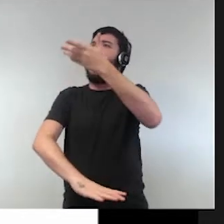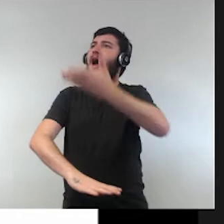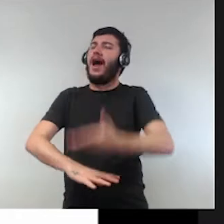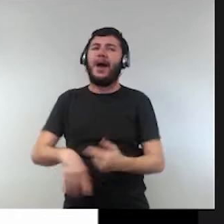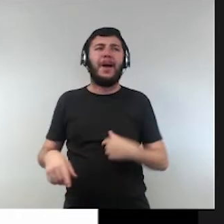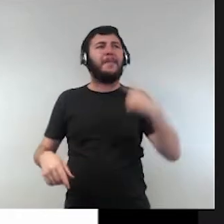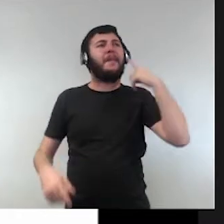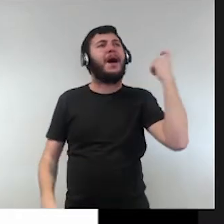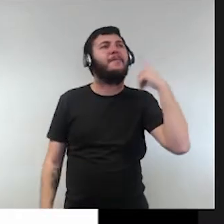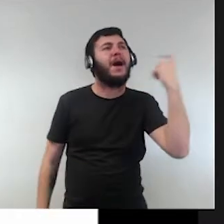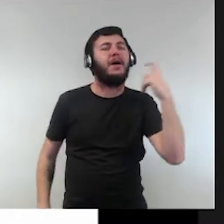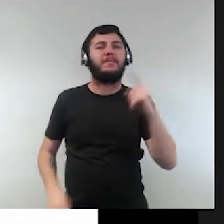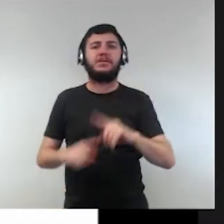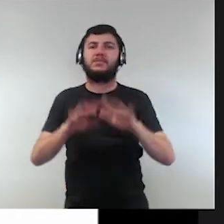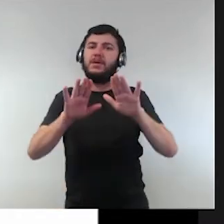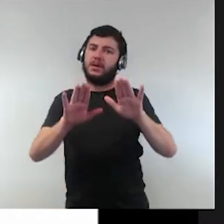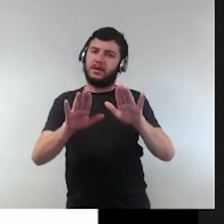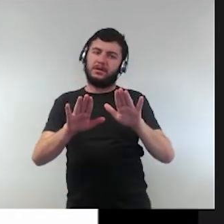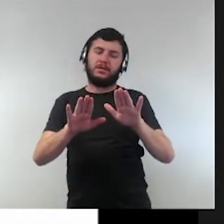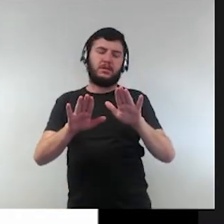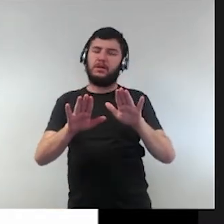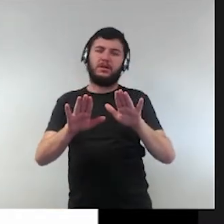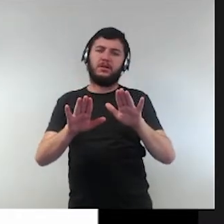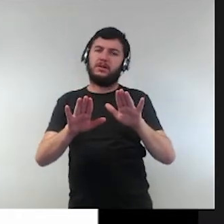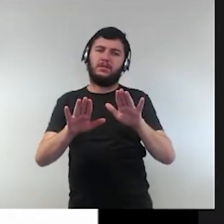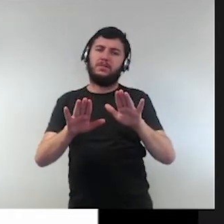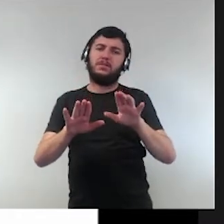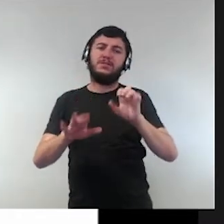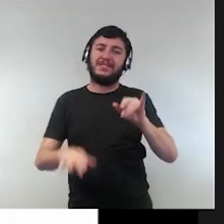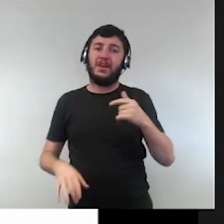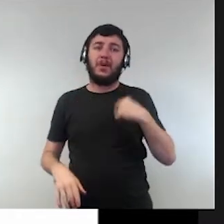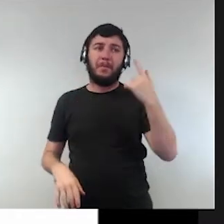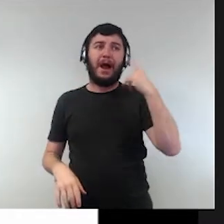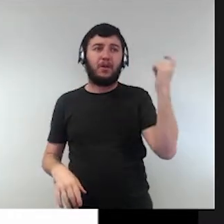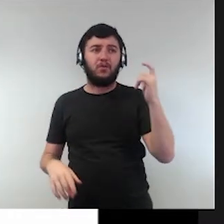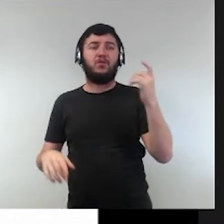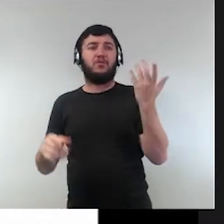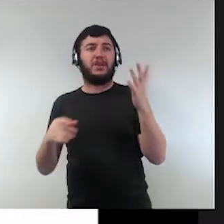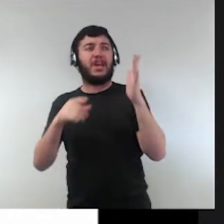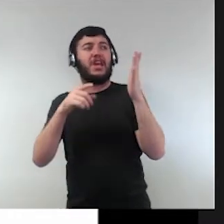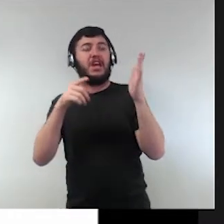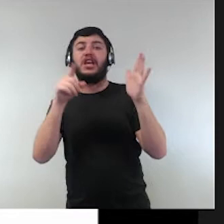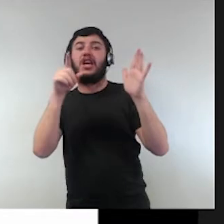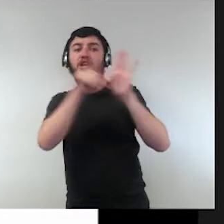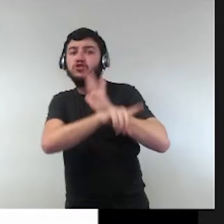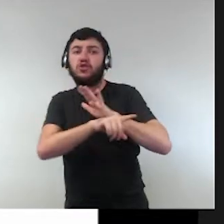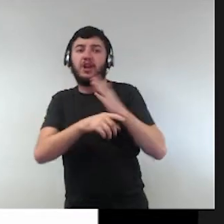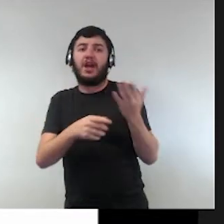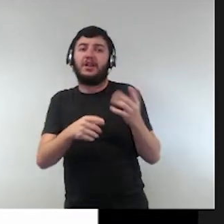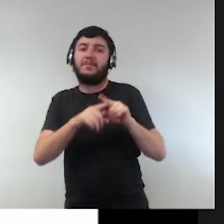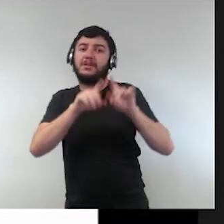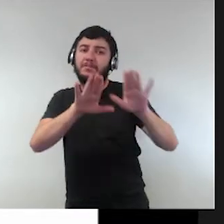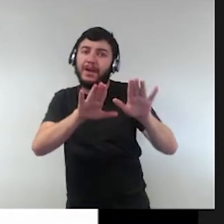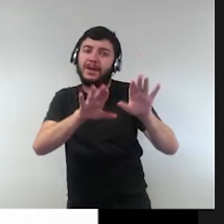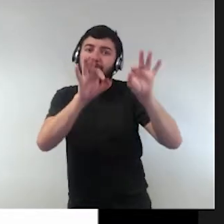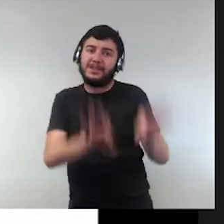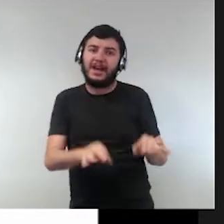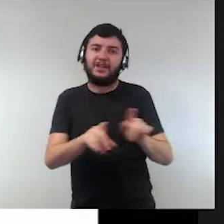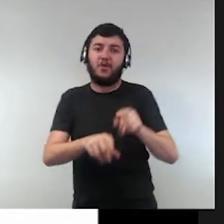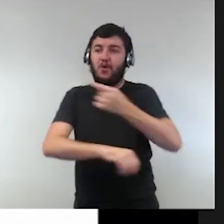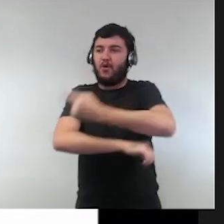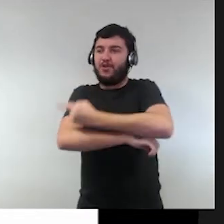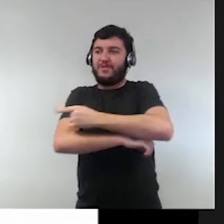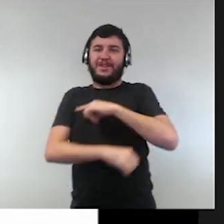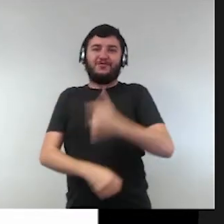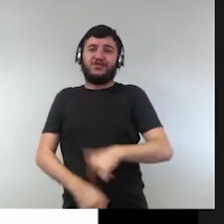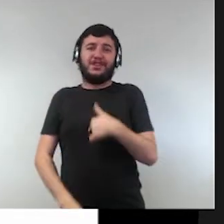for questionado, sem a fonte, né, certamente não teríamos nenhum condomínio com crianças, por exemplo. Certa vez,